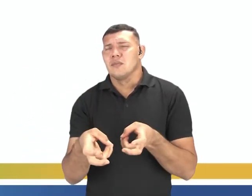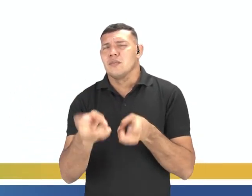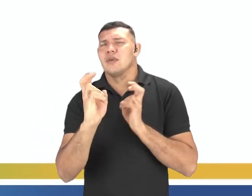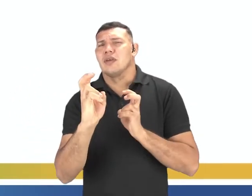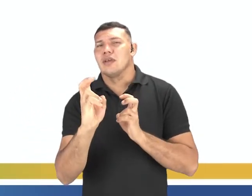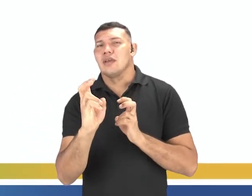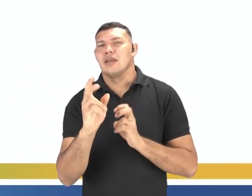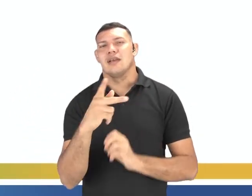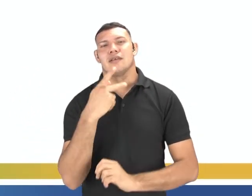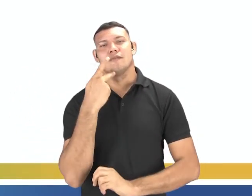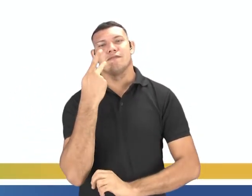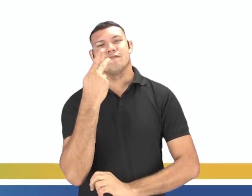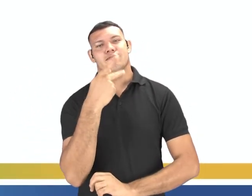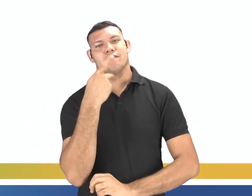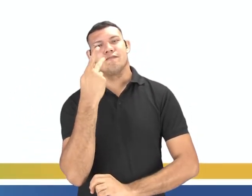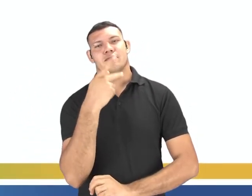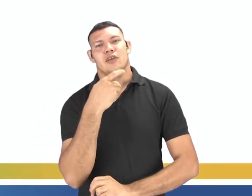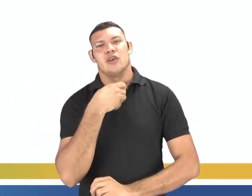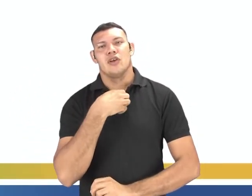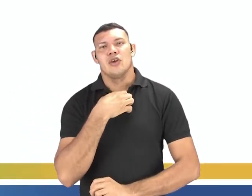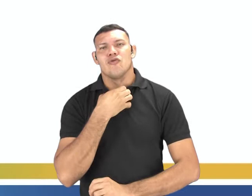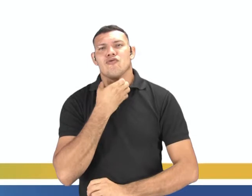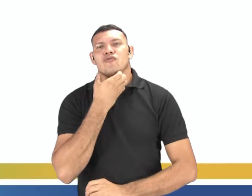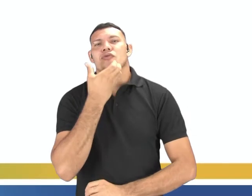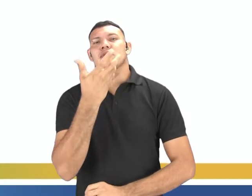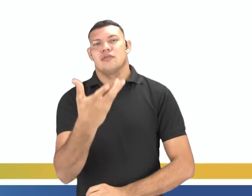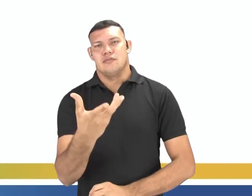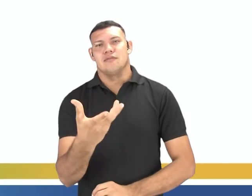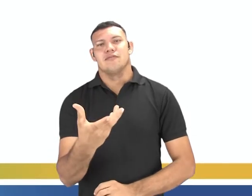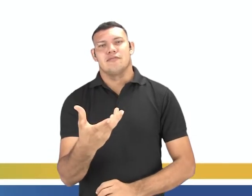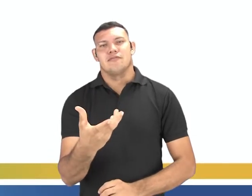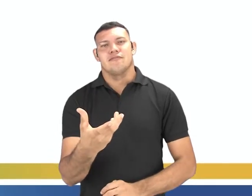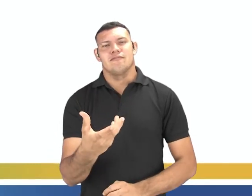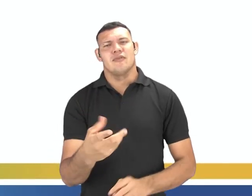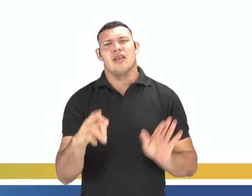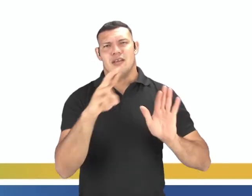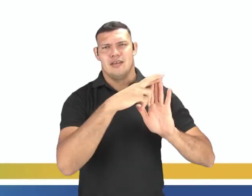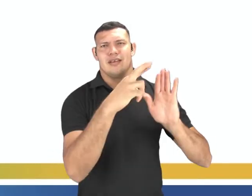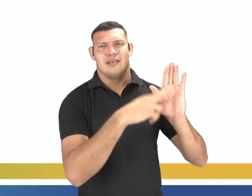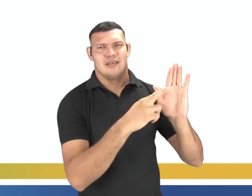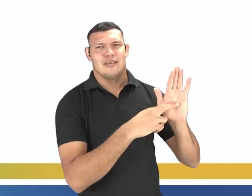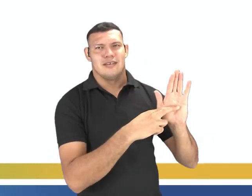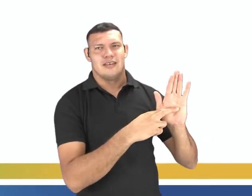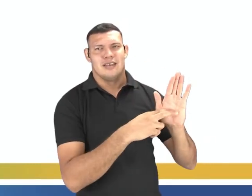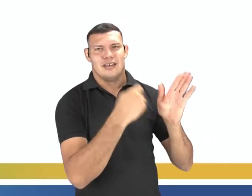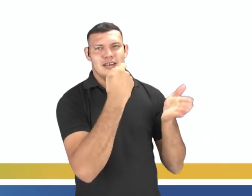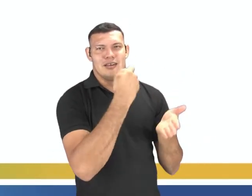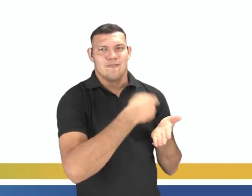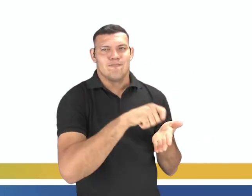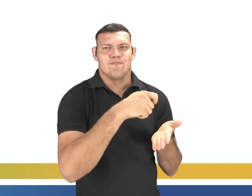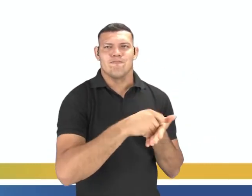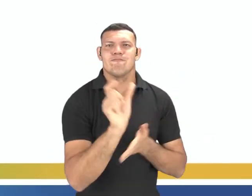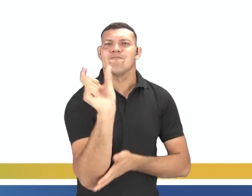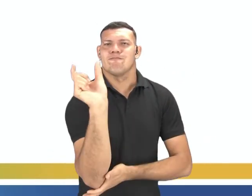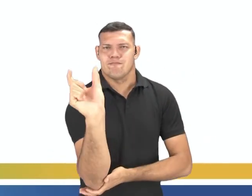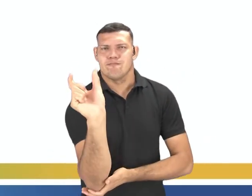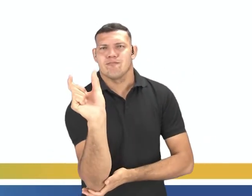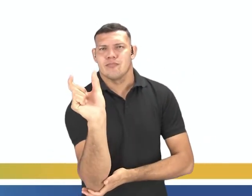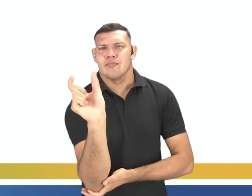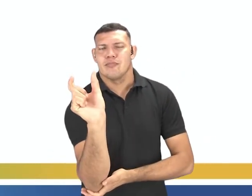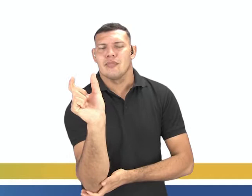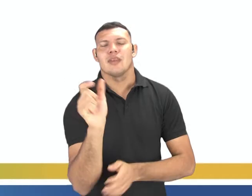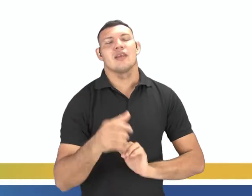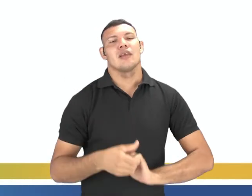na fala, na pronúncia. Lembra que na norma culta, quando nós escrevemos uma palavra, a gente